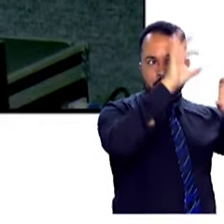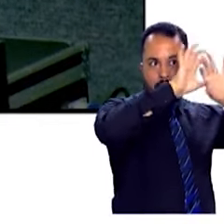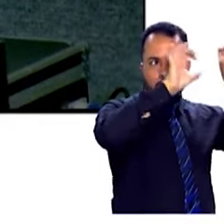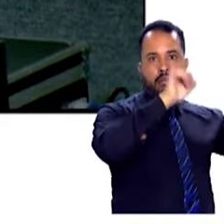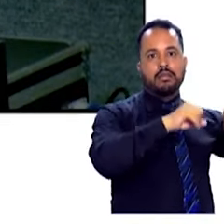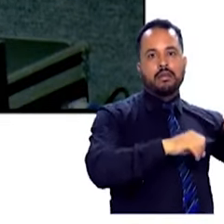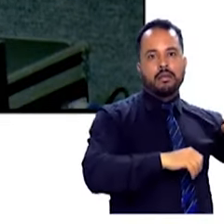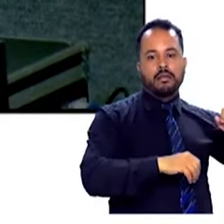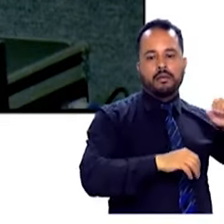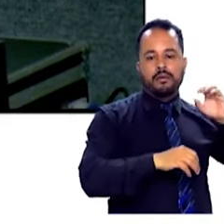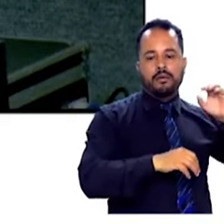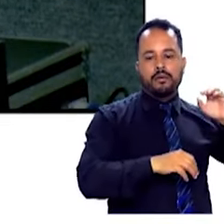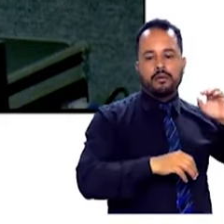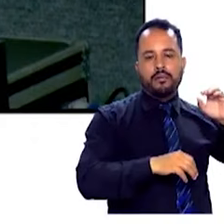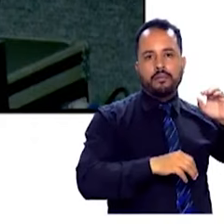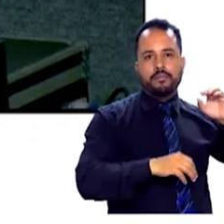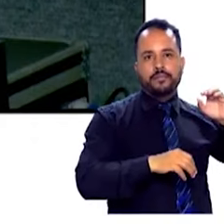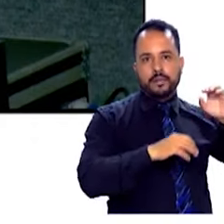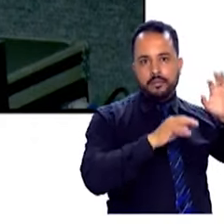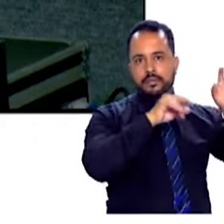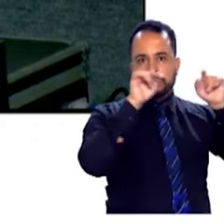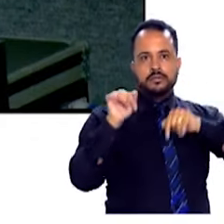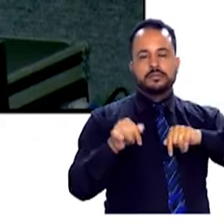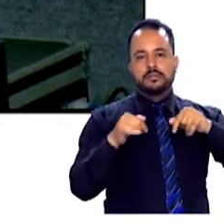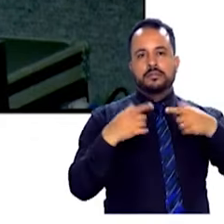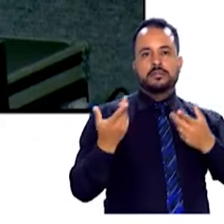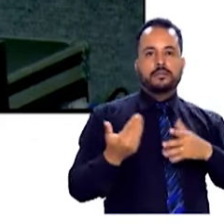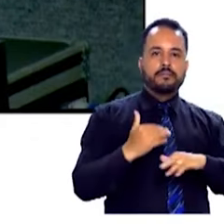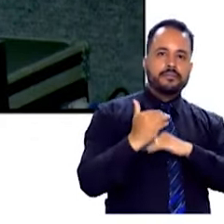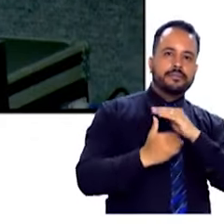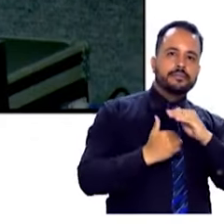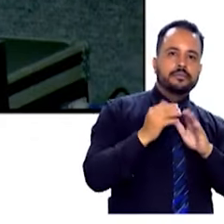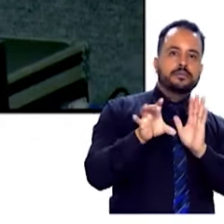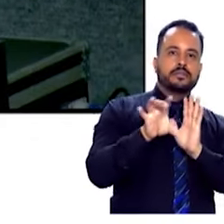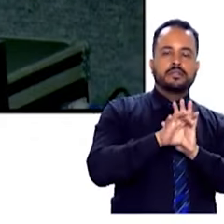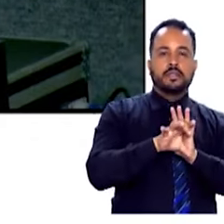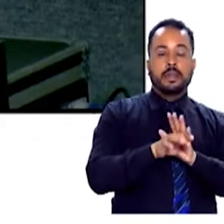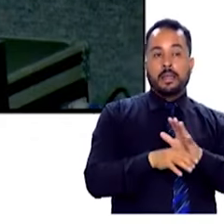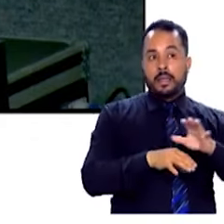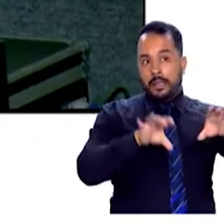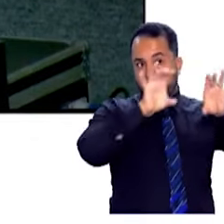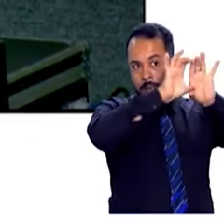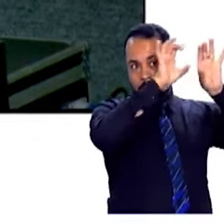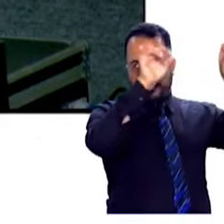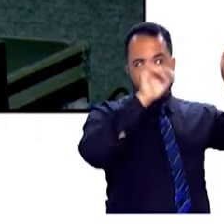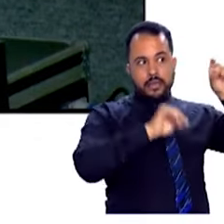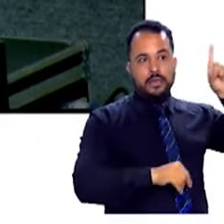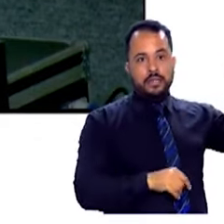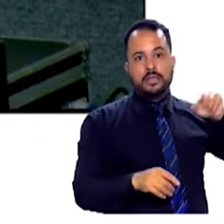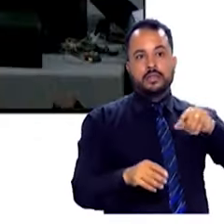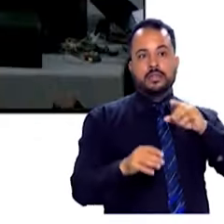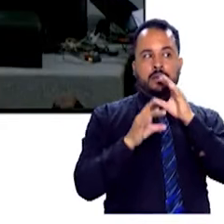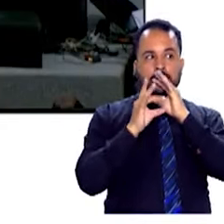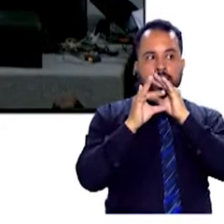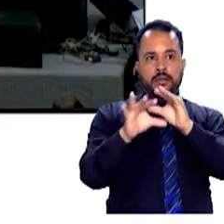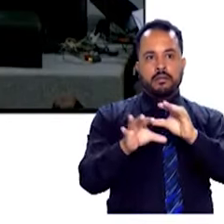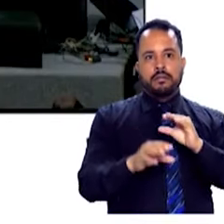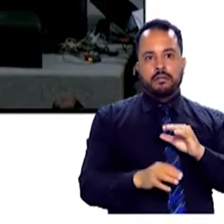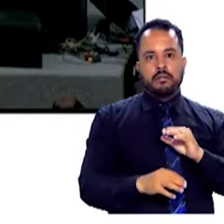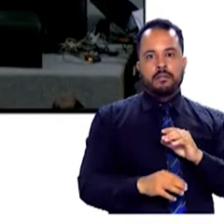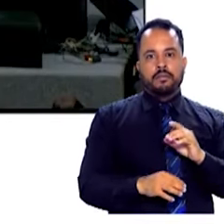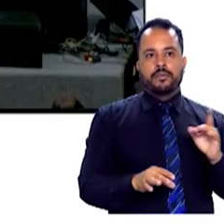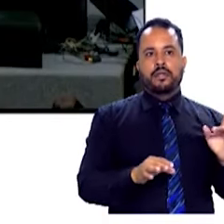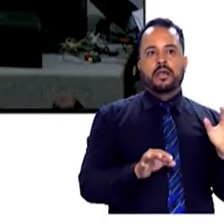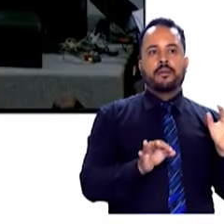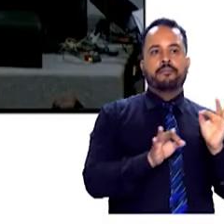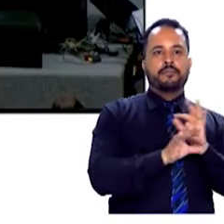eh Legislativa de produção Legislativa O parlamento escocês na época em 1707 foi extinto de tal maneira